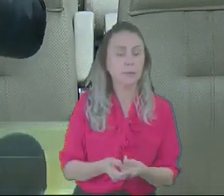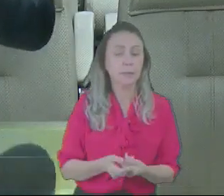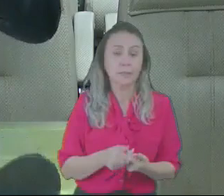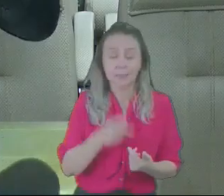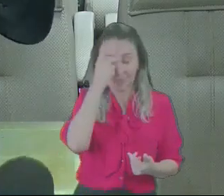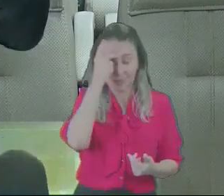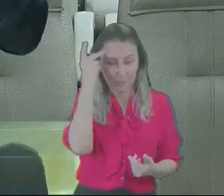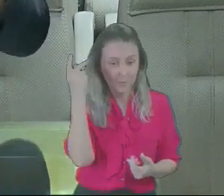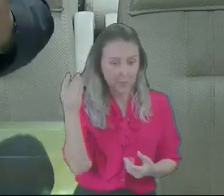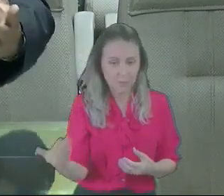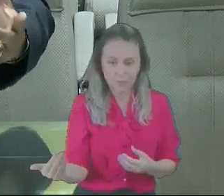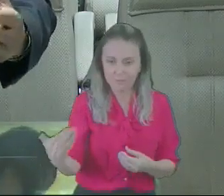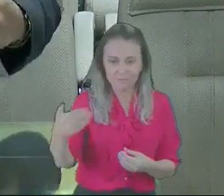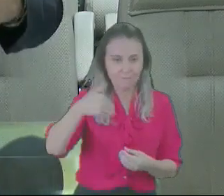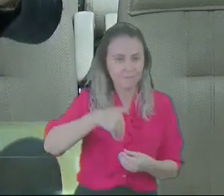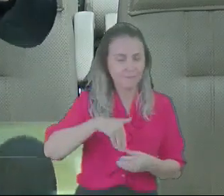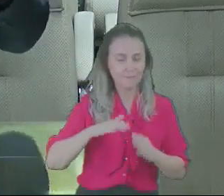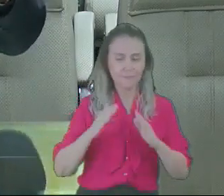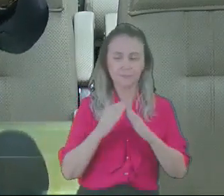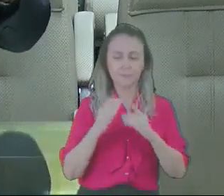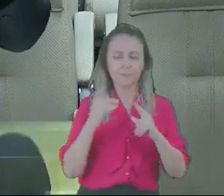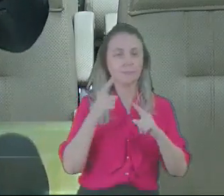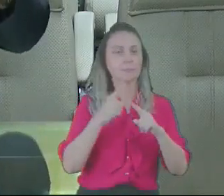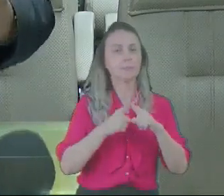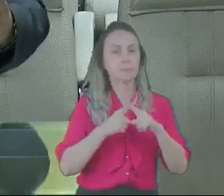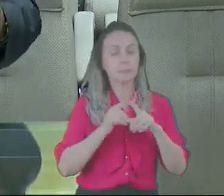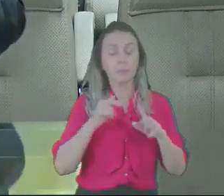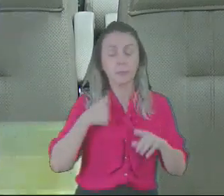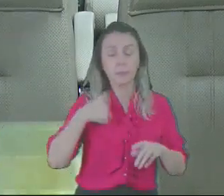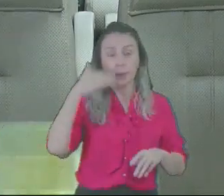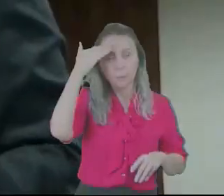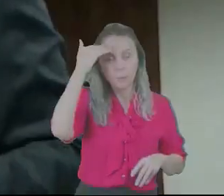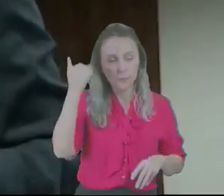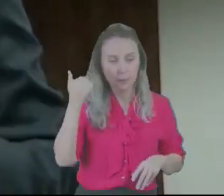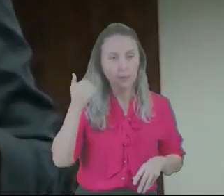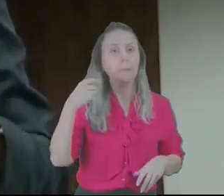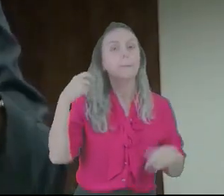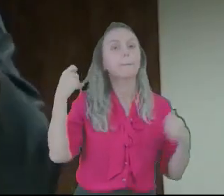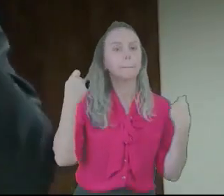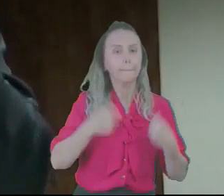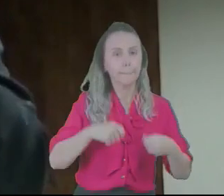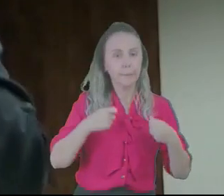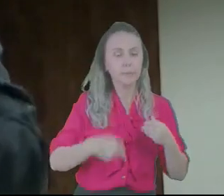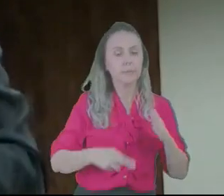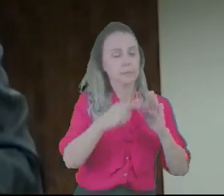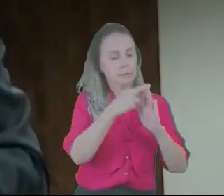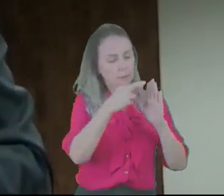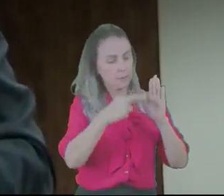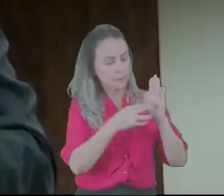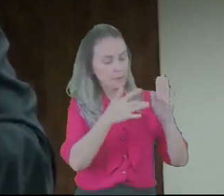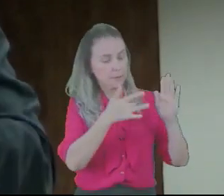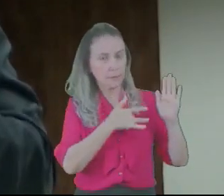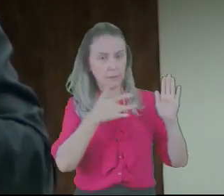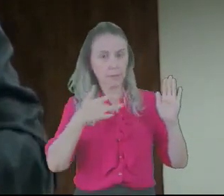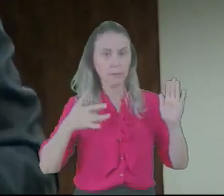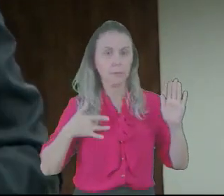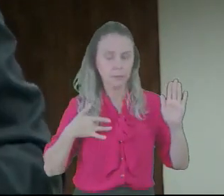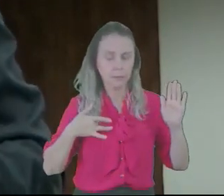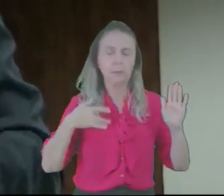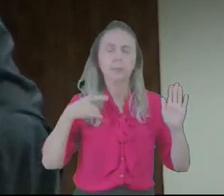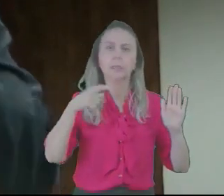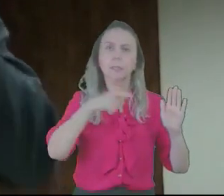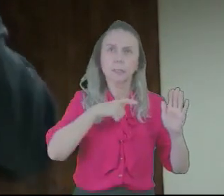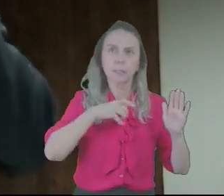eu sei que tem que guardar as normas de saúde eu sei é a idade triplica mas